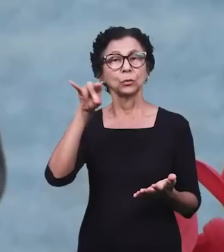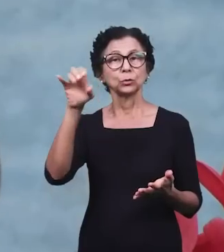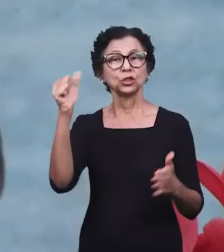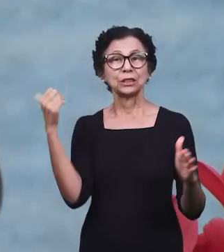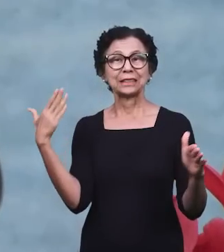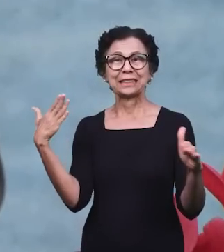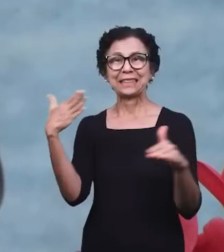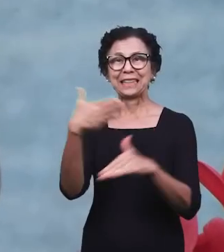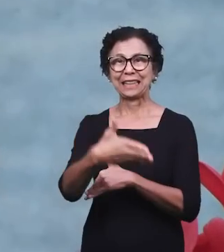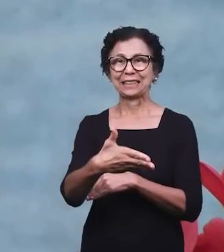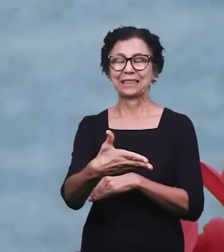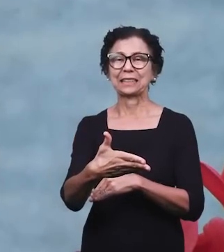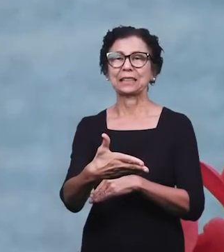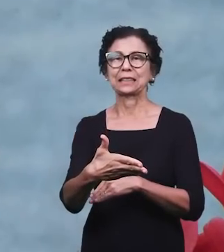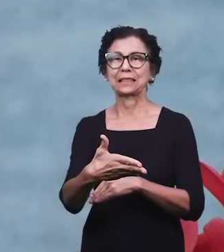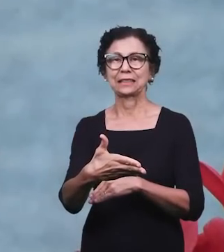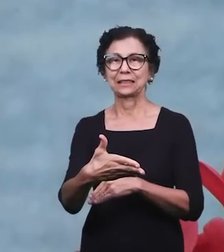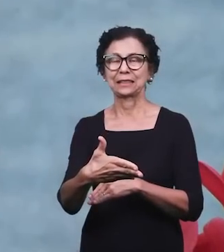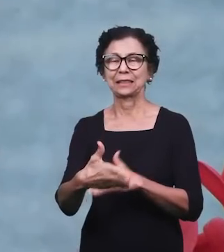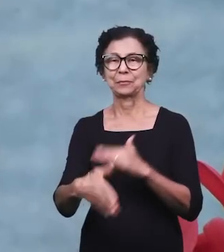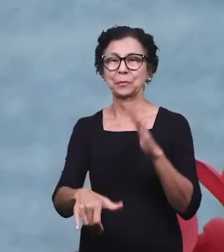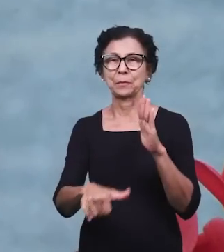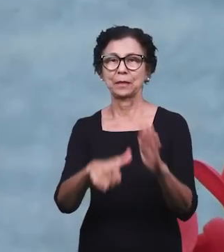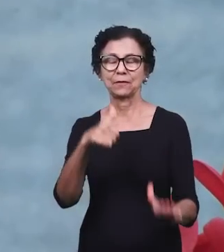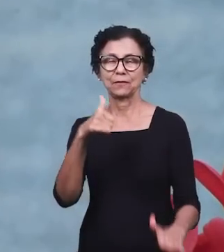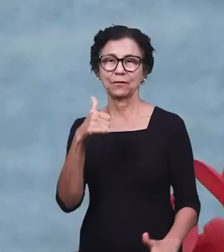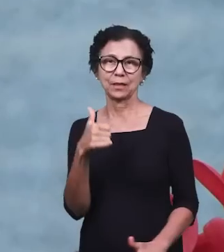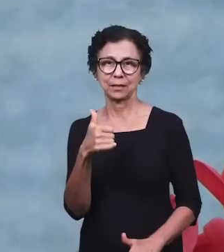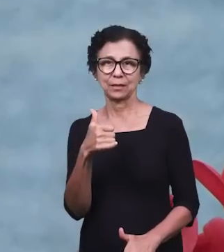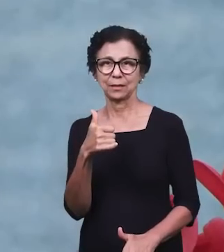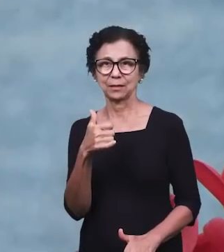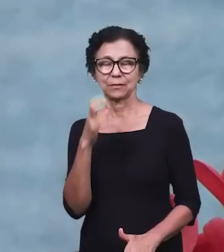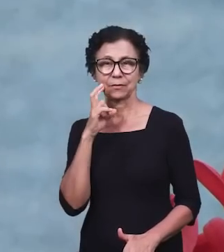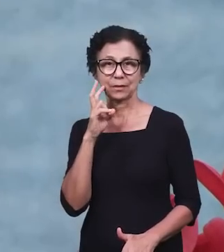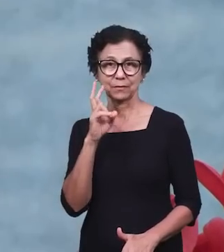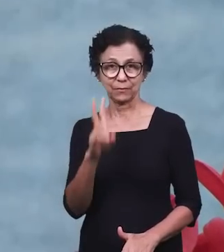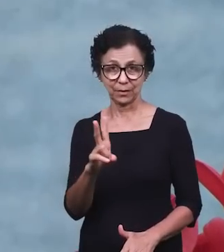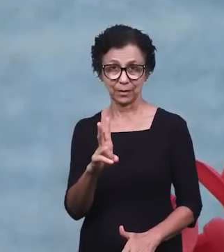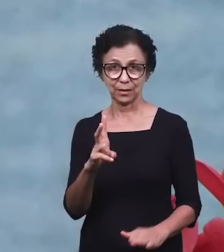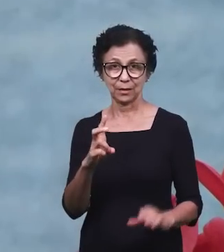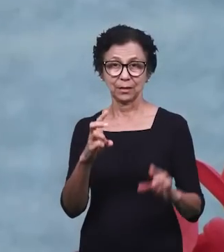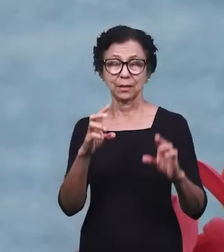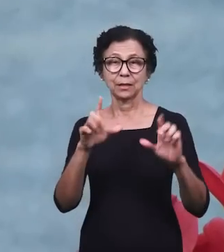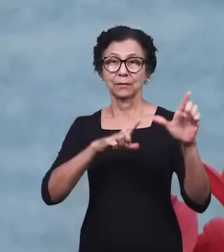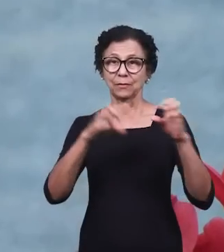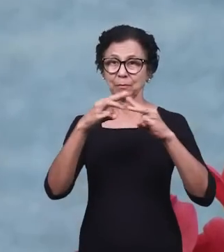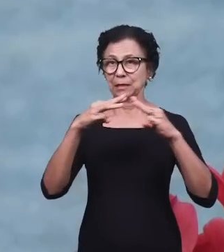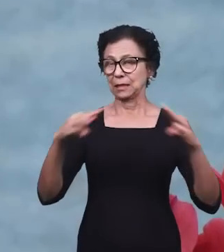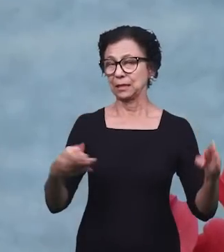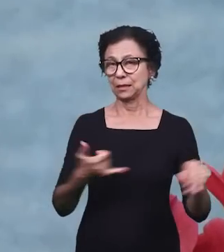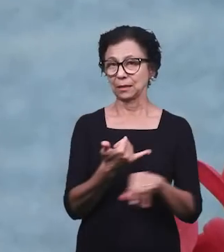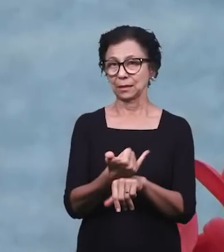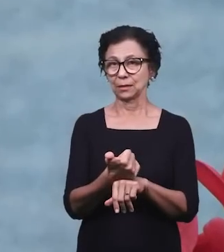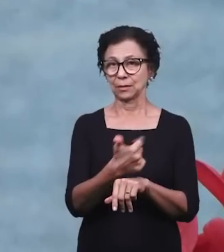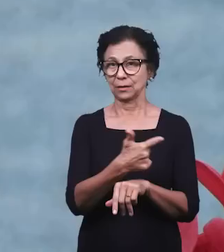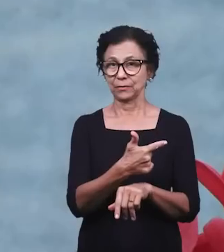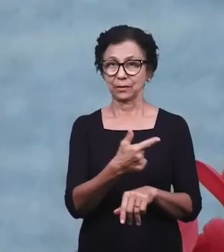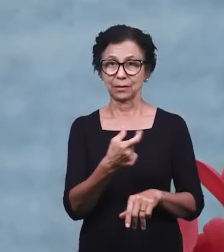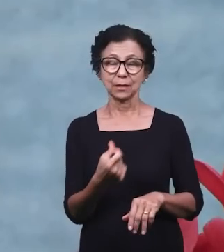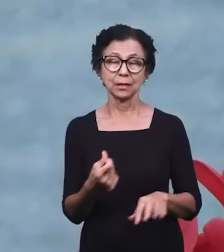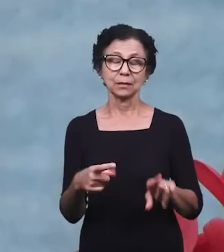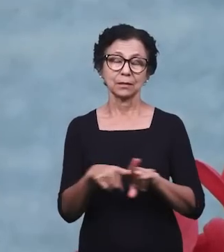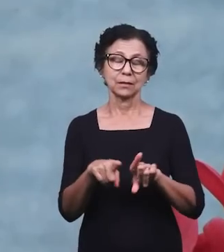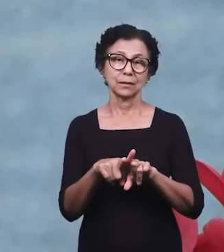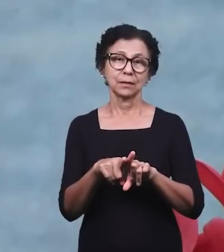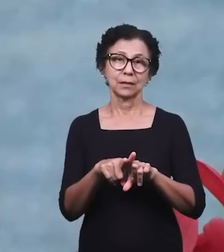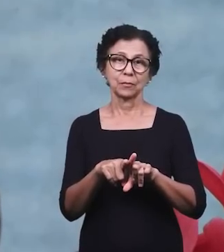maneira inédita. Para quem assiste na TV Manaim, canal 126 do Sistema RO da Embratel, também para quem assiste pela Sky Livre,